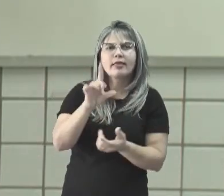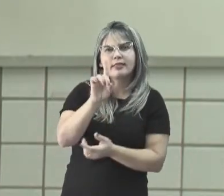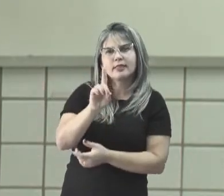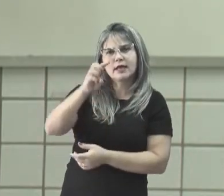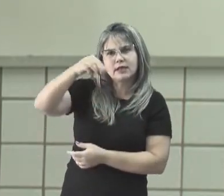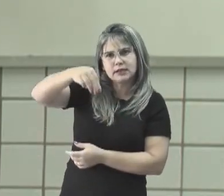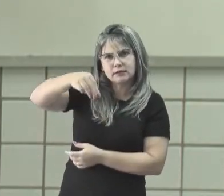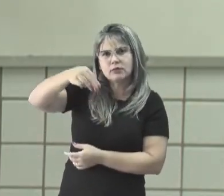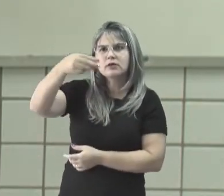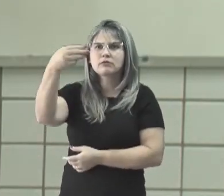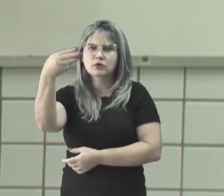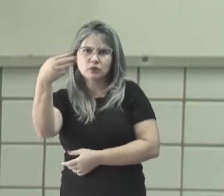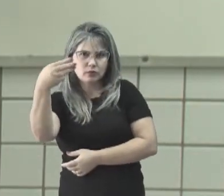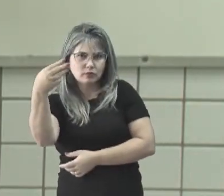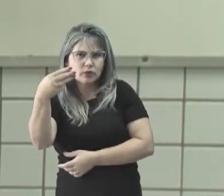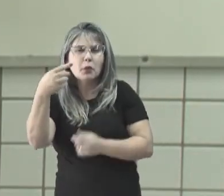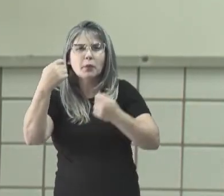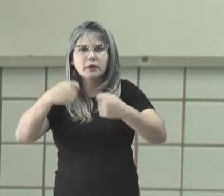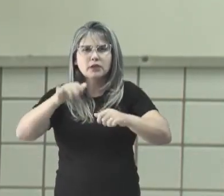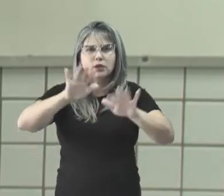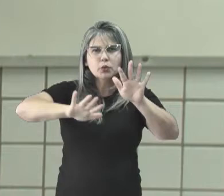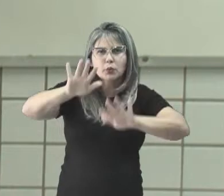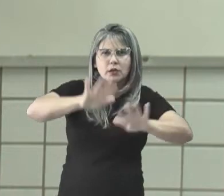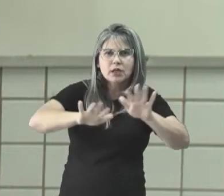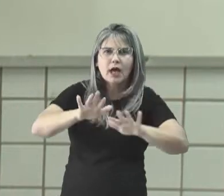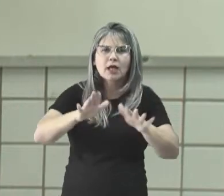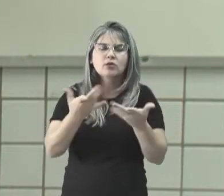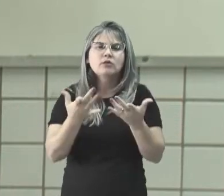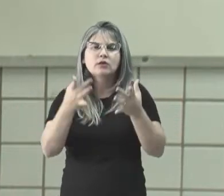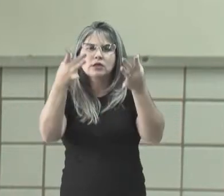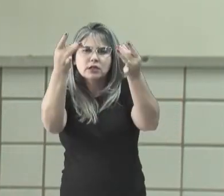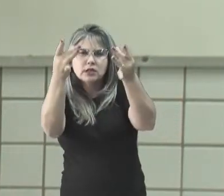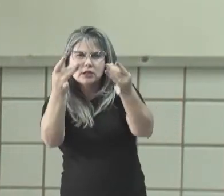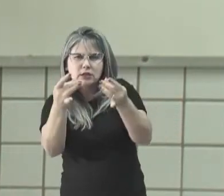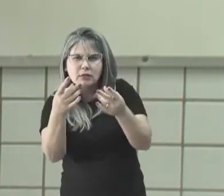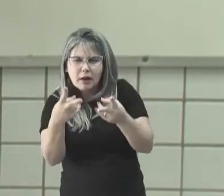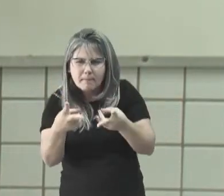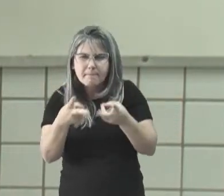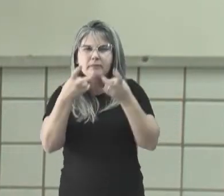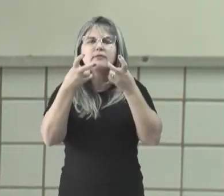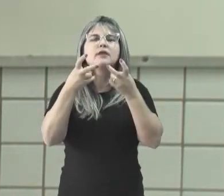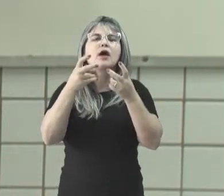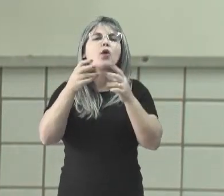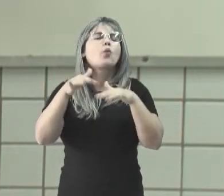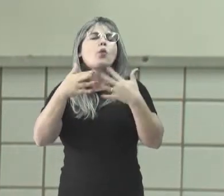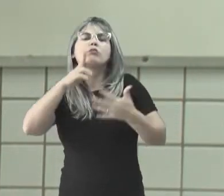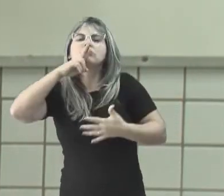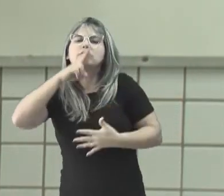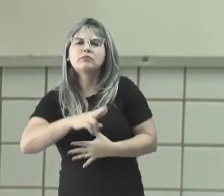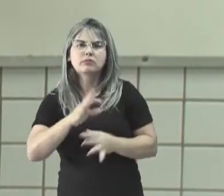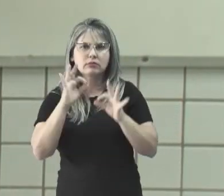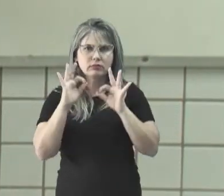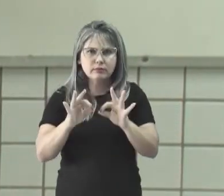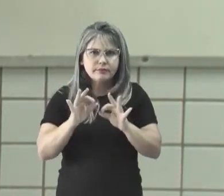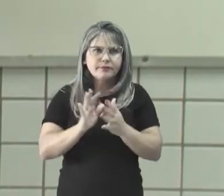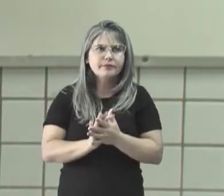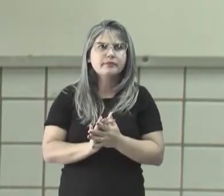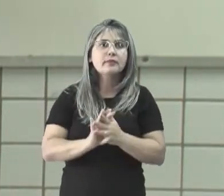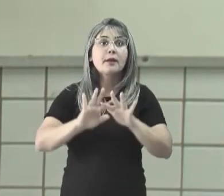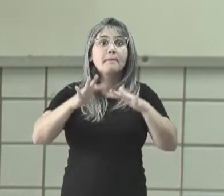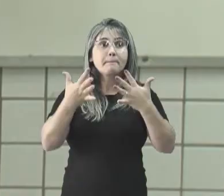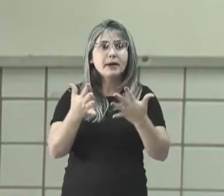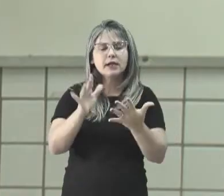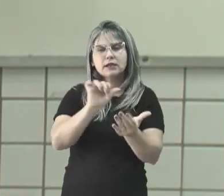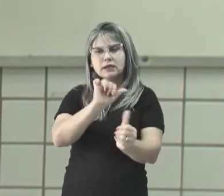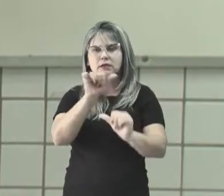decímetro cúbico. Então, tem que ter muito cuidado com essa questão, beleza? Então, para transformar de metro cúbico para